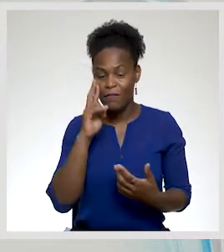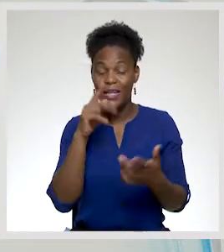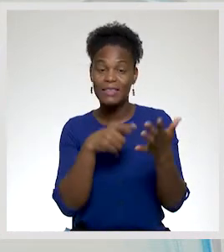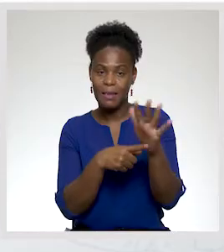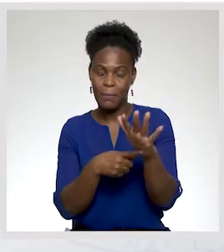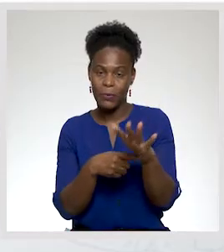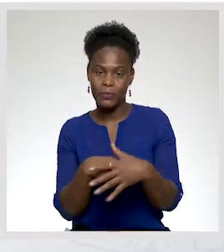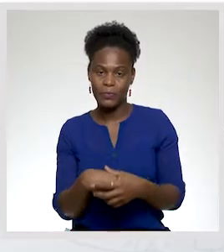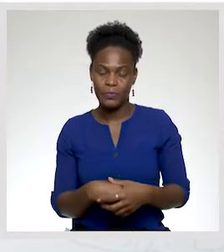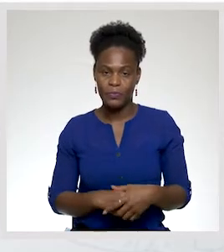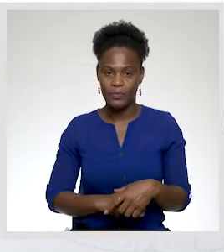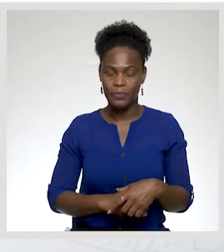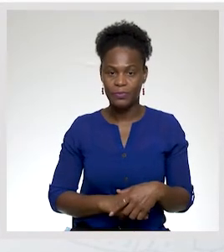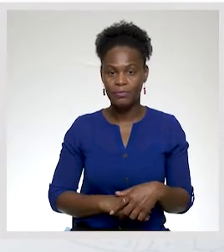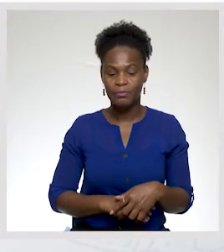ver exemplo?